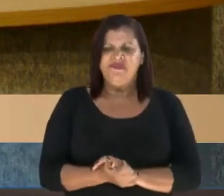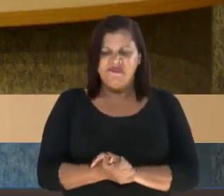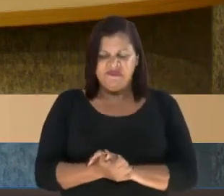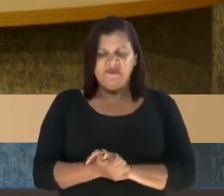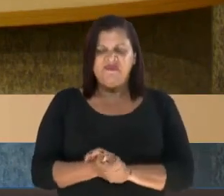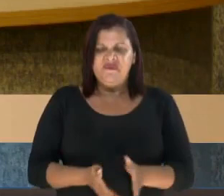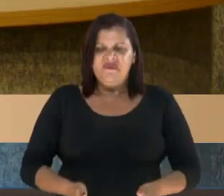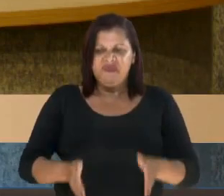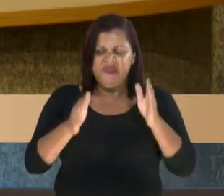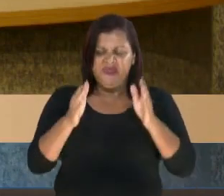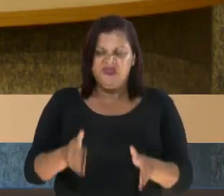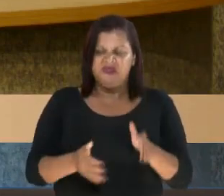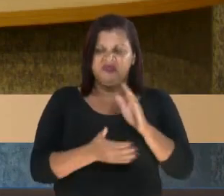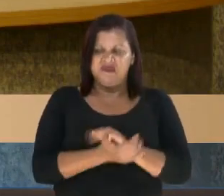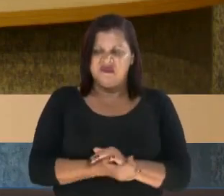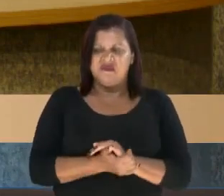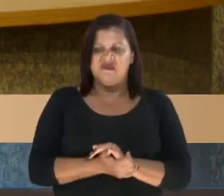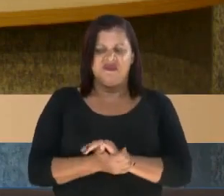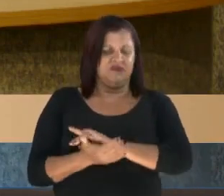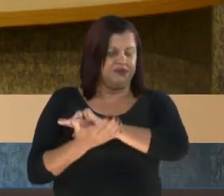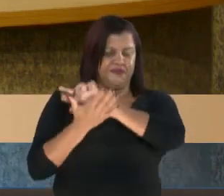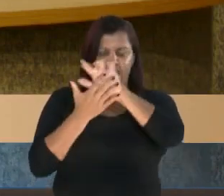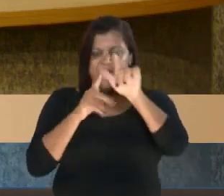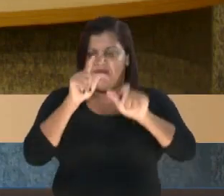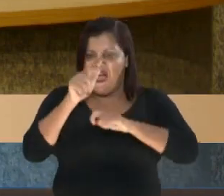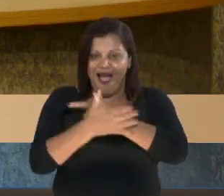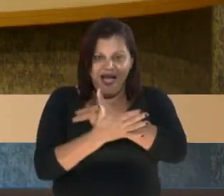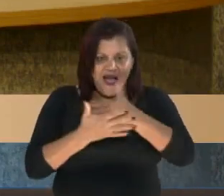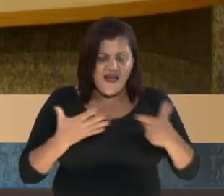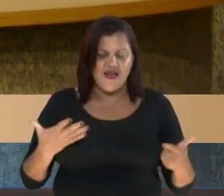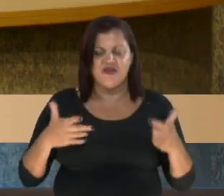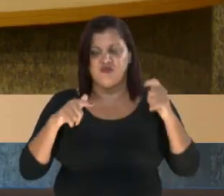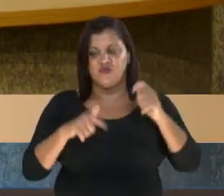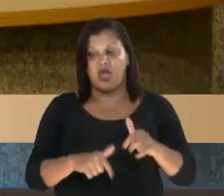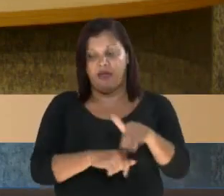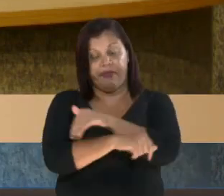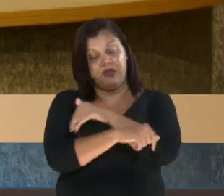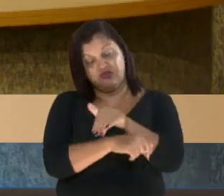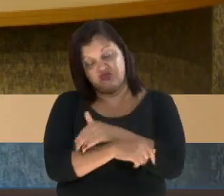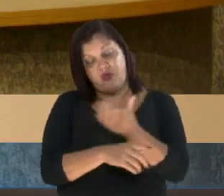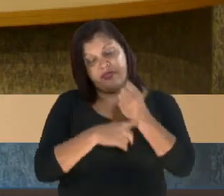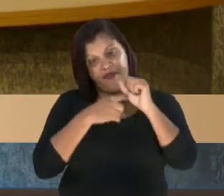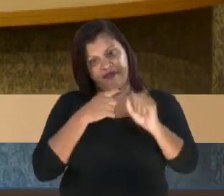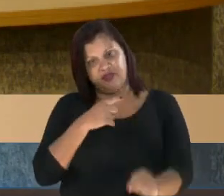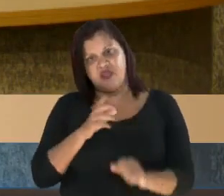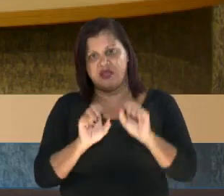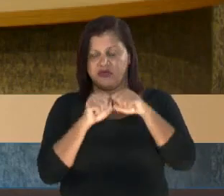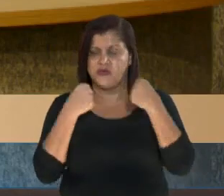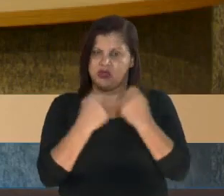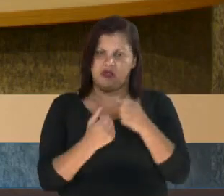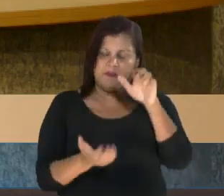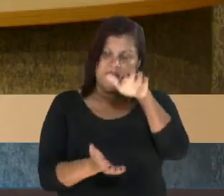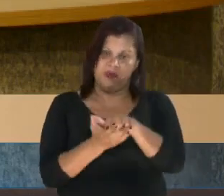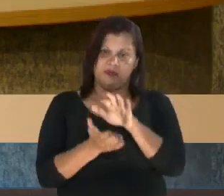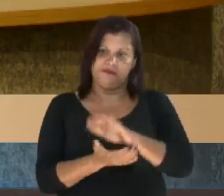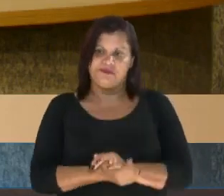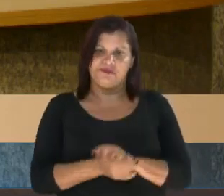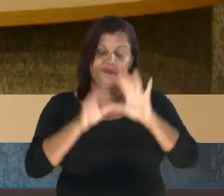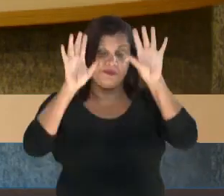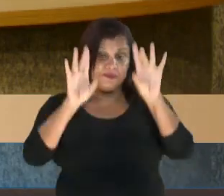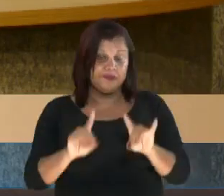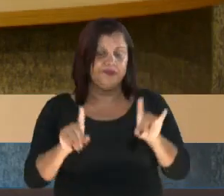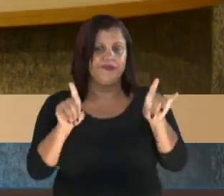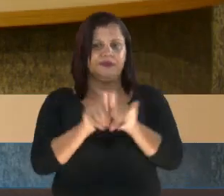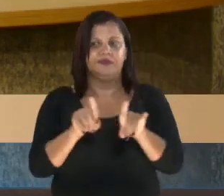nos quartéis nas companhias ou seja nas ruas defendendo a sociedade Pernambucana em especial